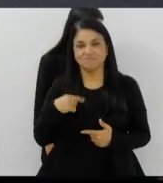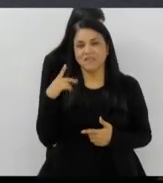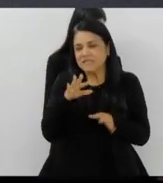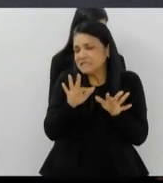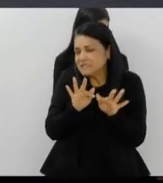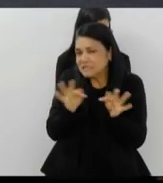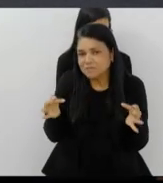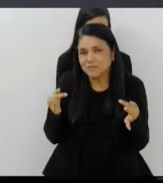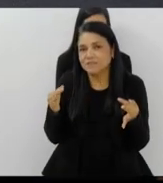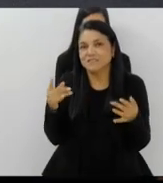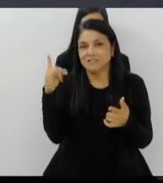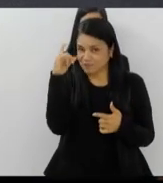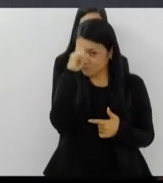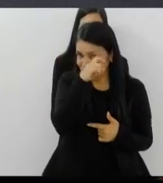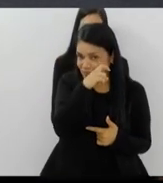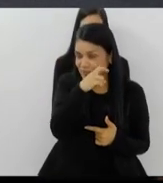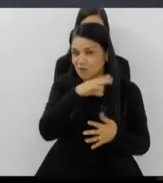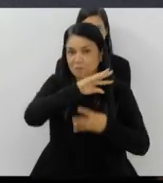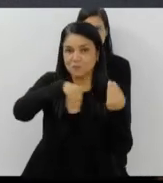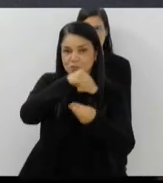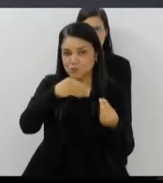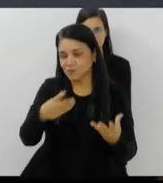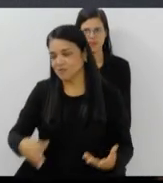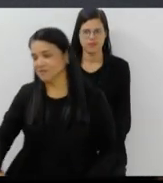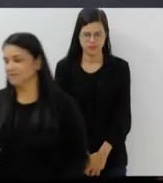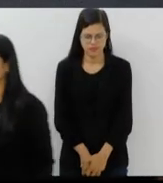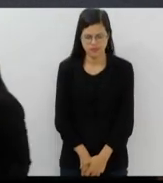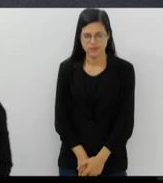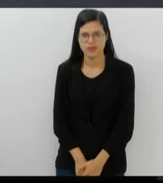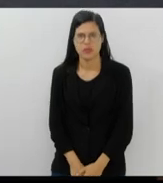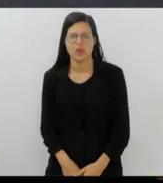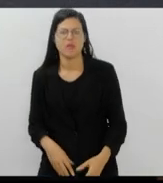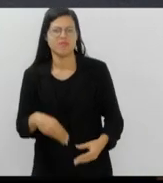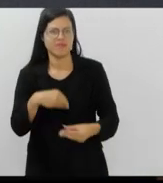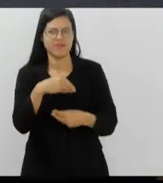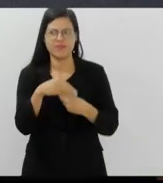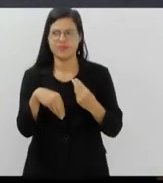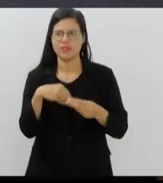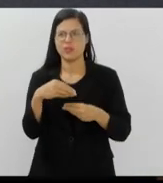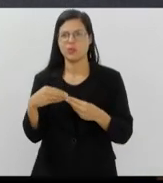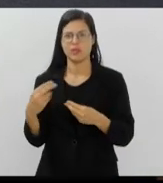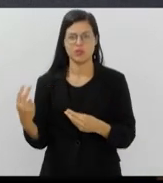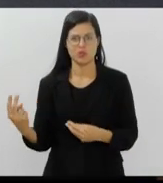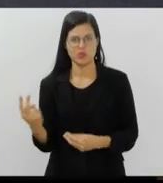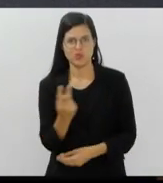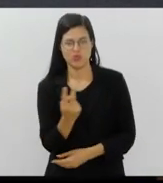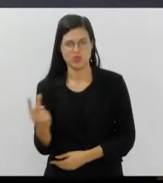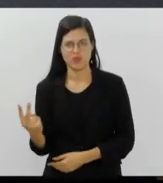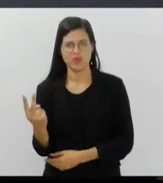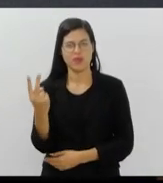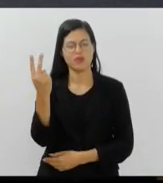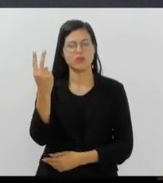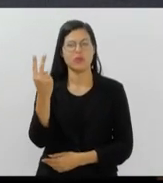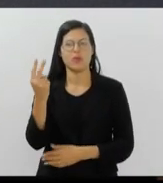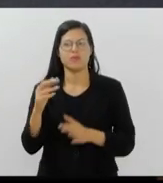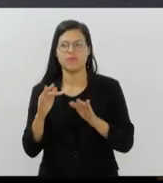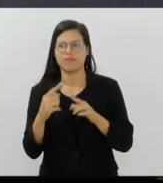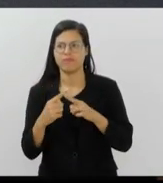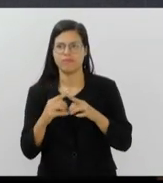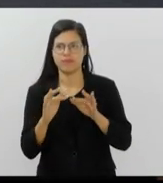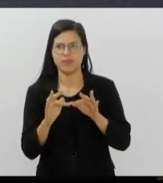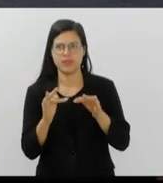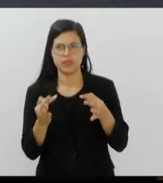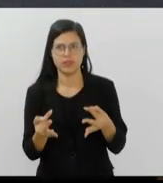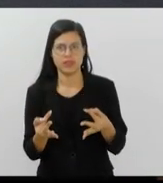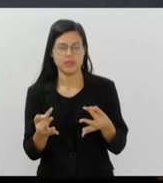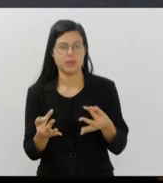É uma mistura híbrida desses dois valores. Simples porque é simples admirá-la, né? E